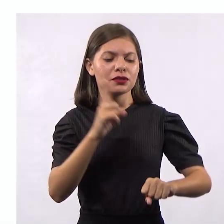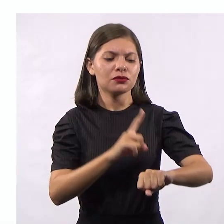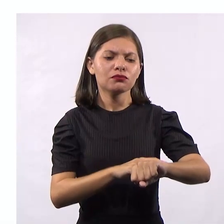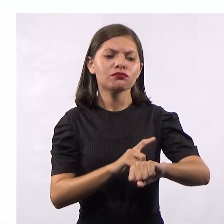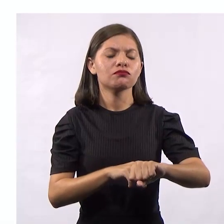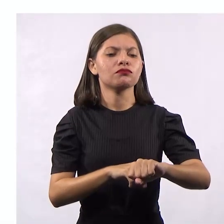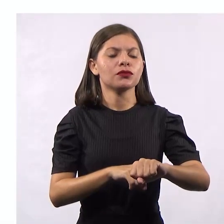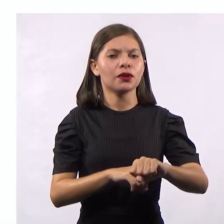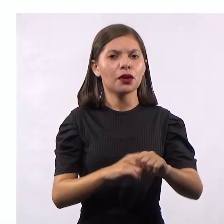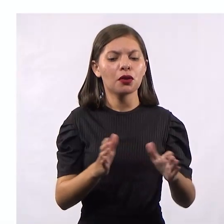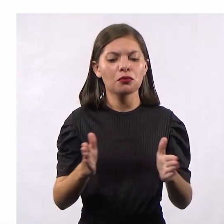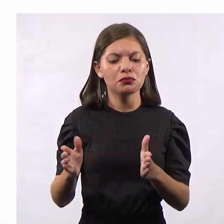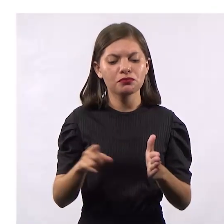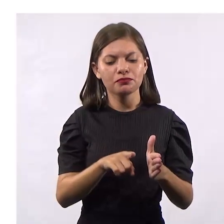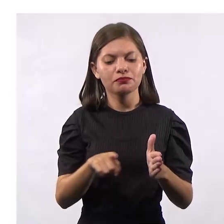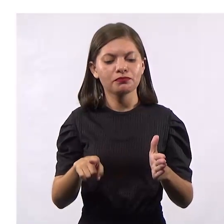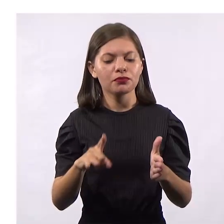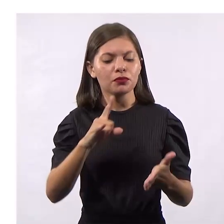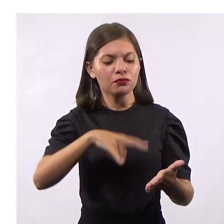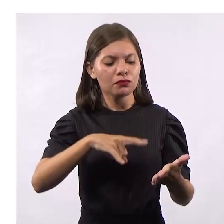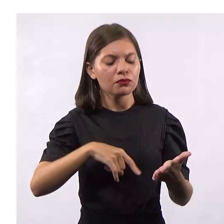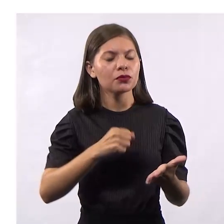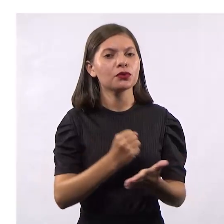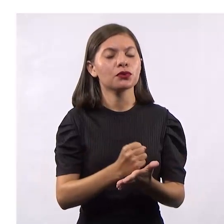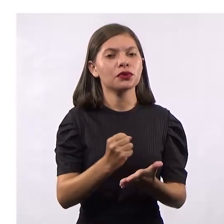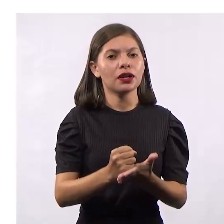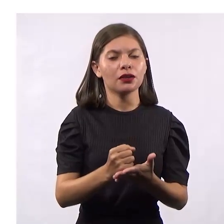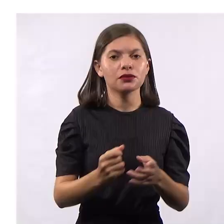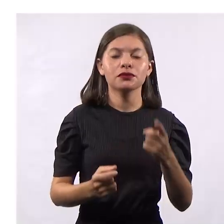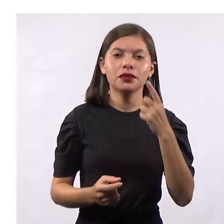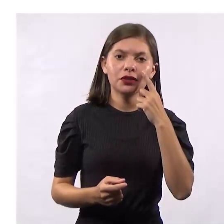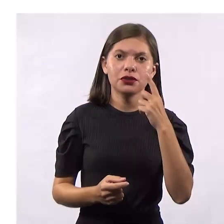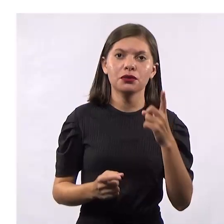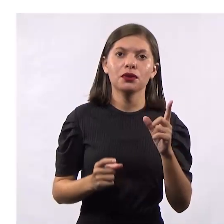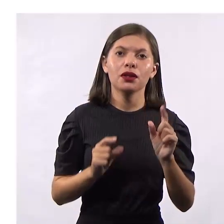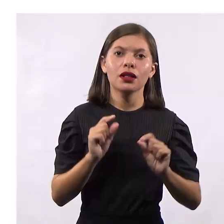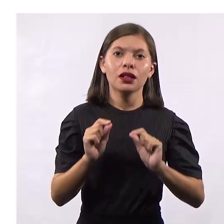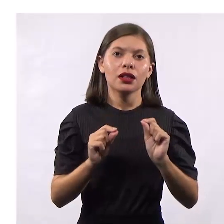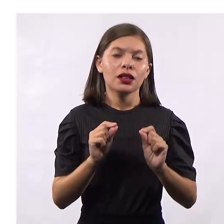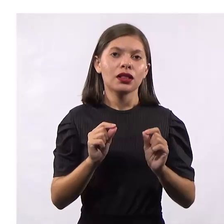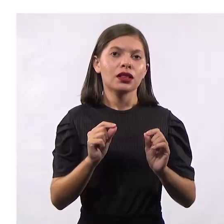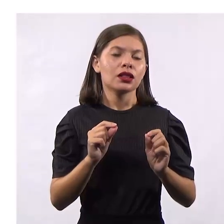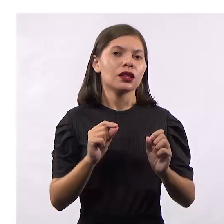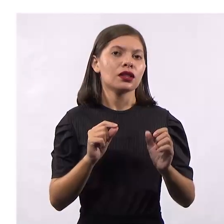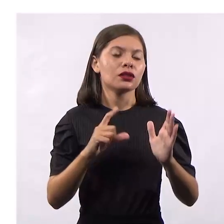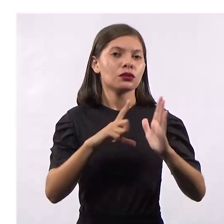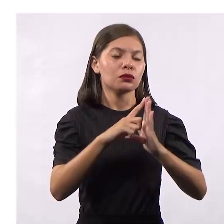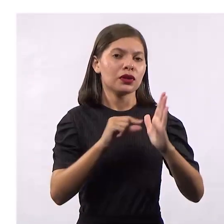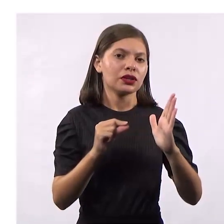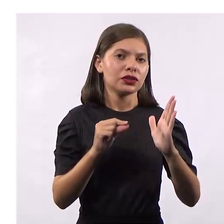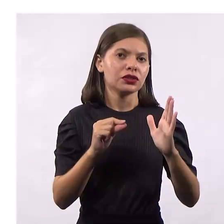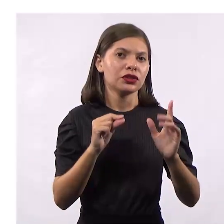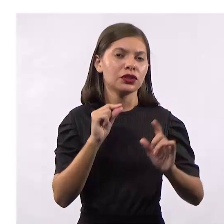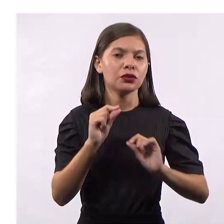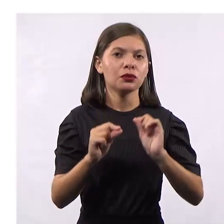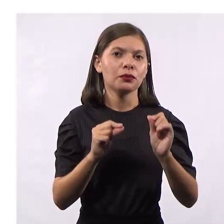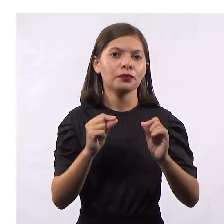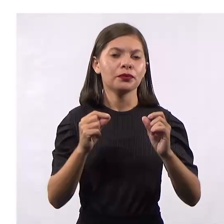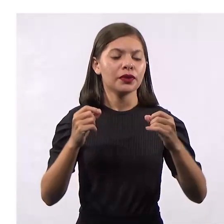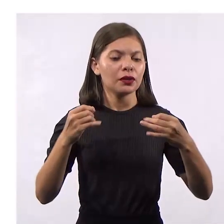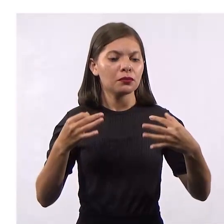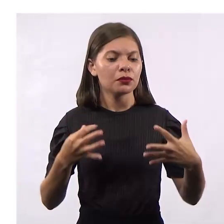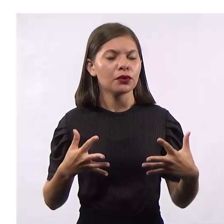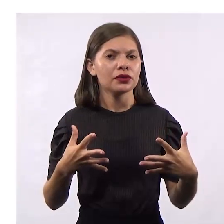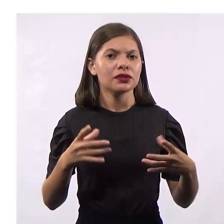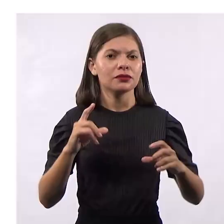prazos contratuais. Veja, no 106, inclusive, ela traz